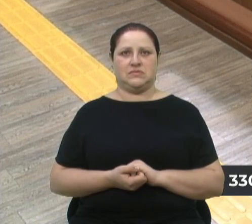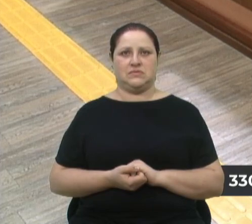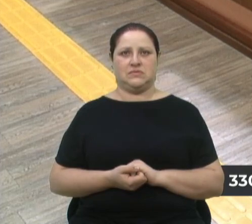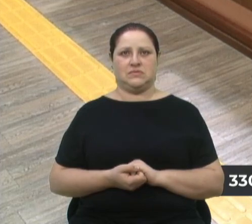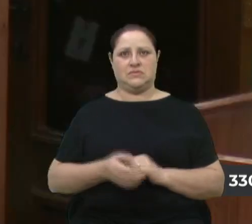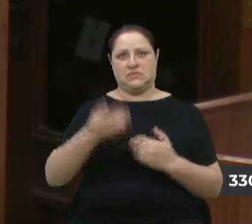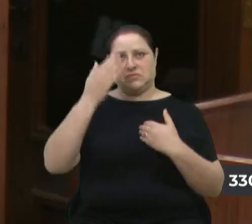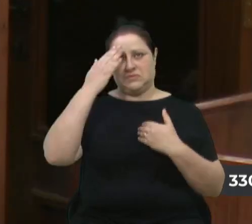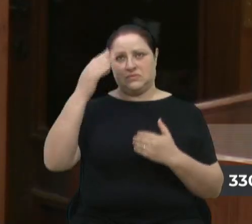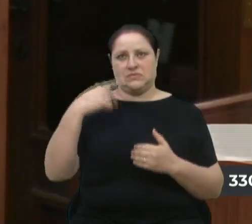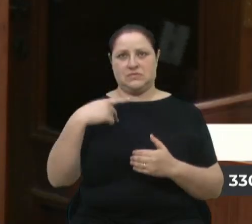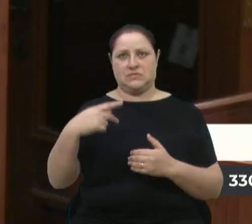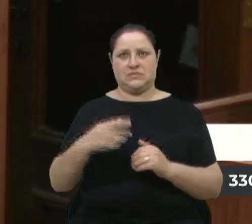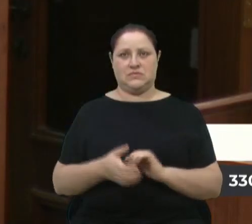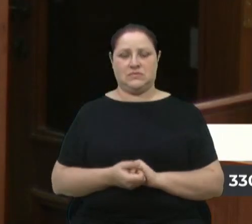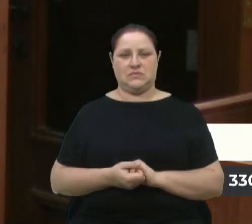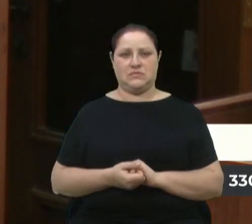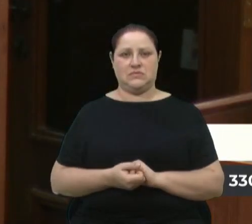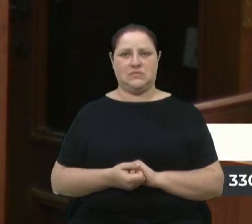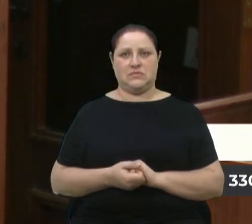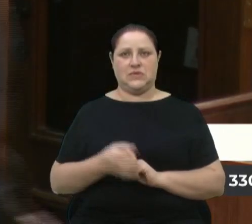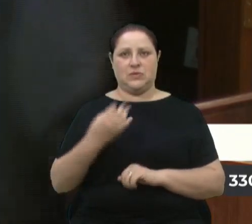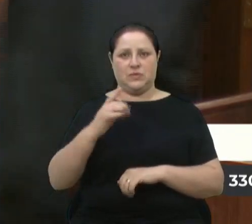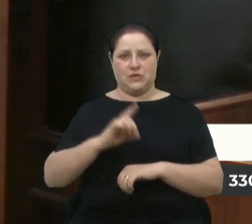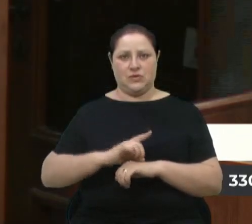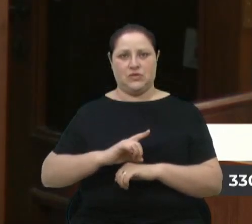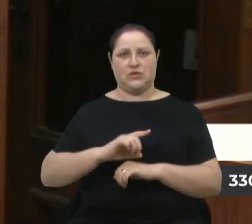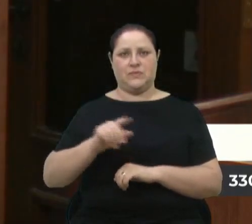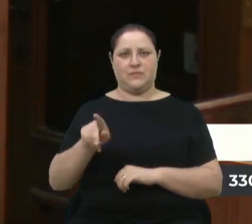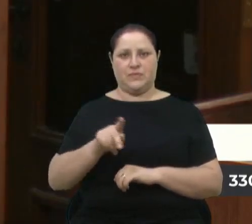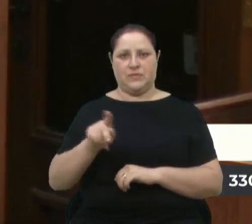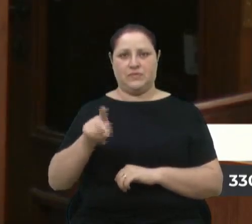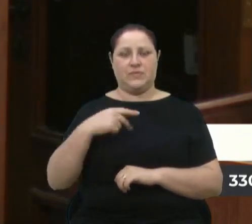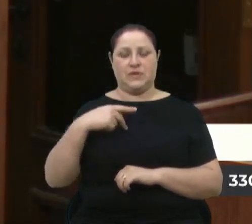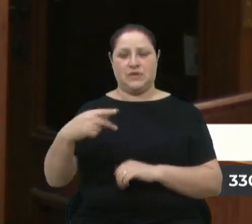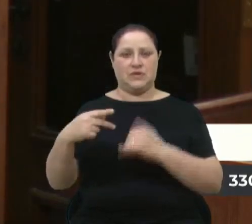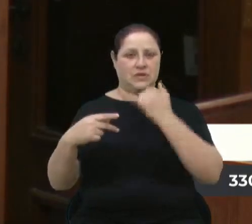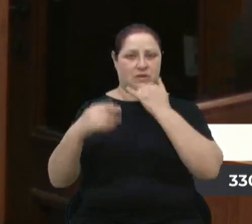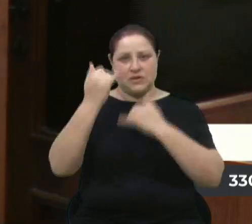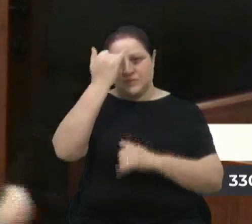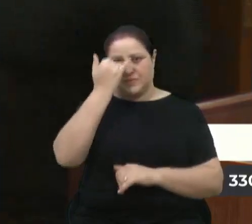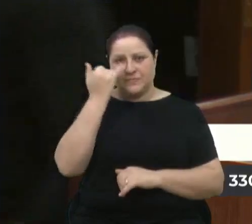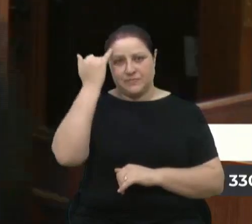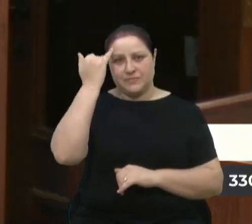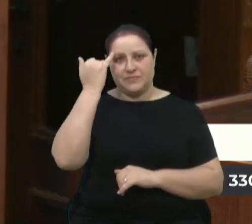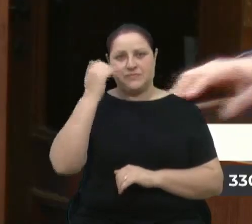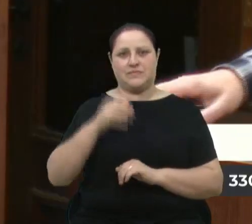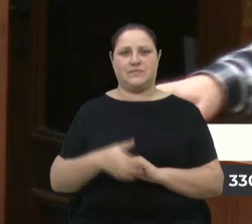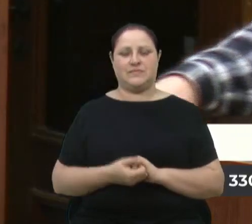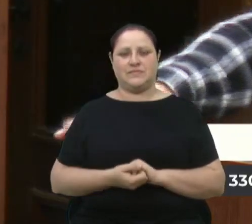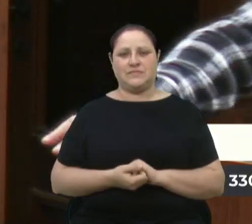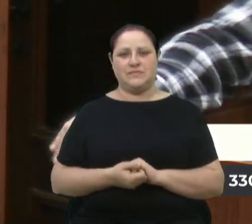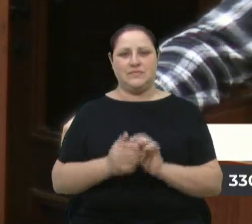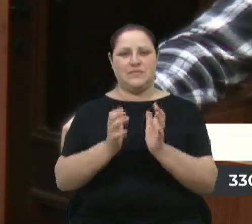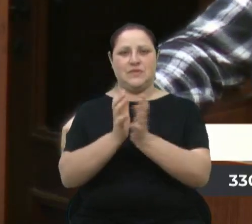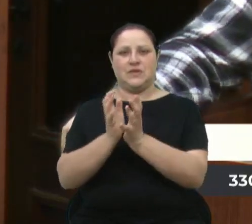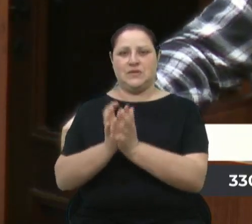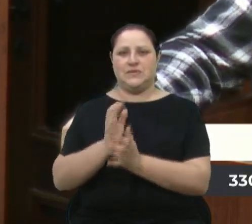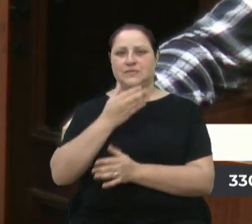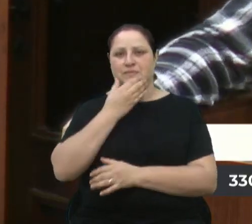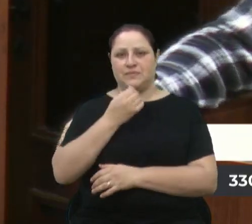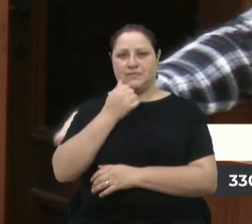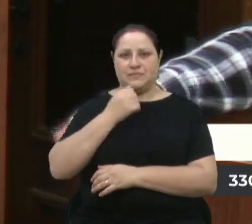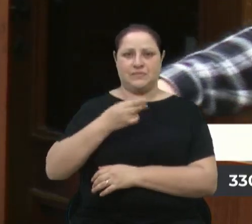Obrigado, meu presidente. Bom dia, presidente José Pascoal D'Ambrós, colegas